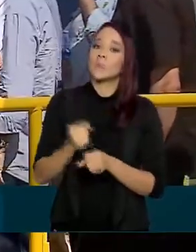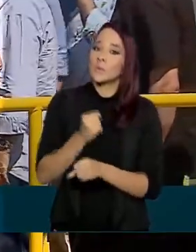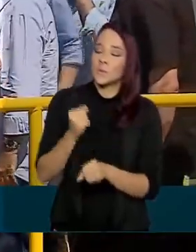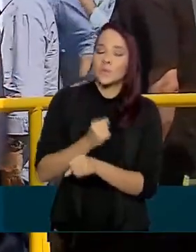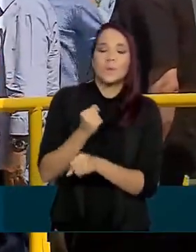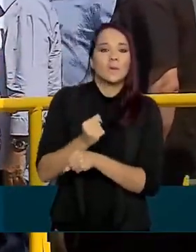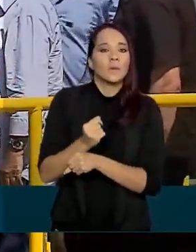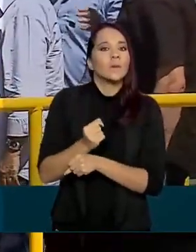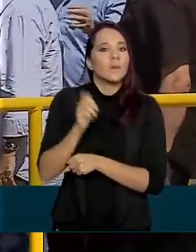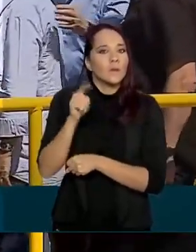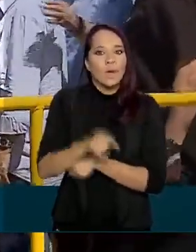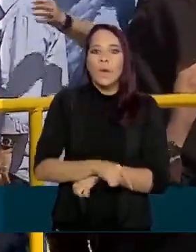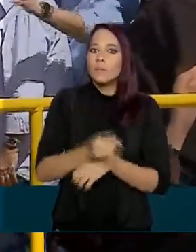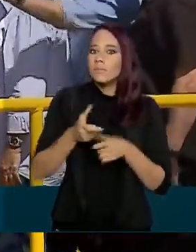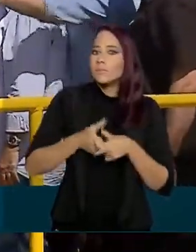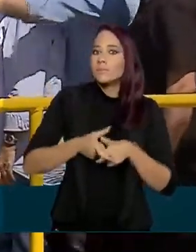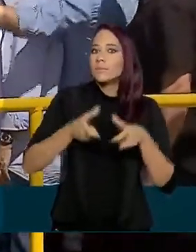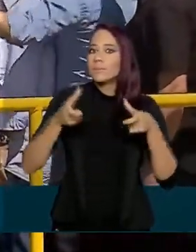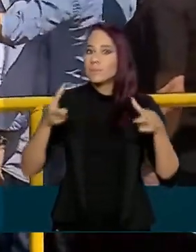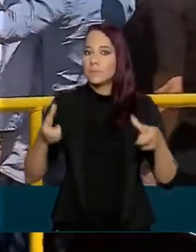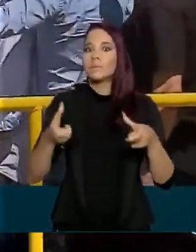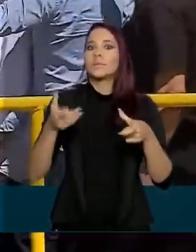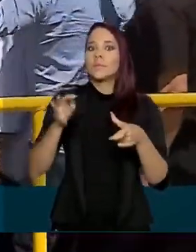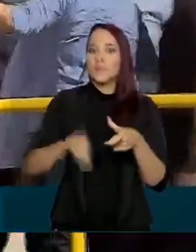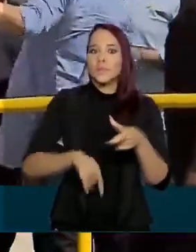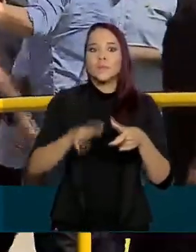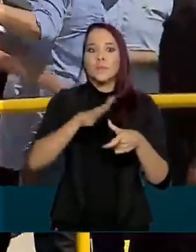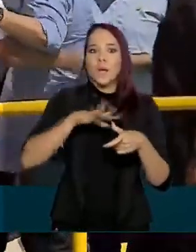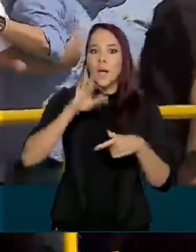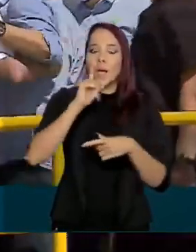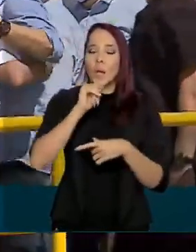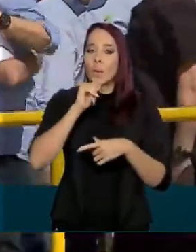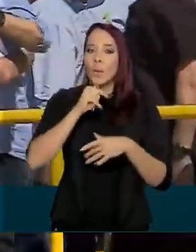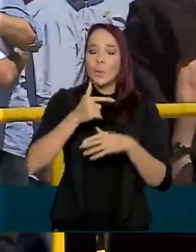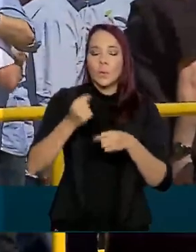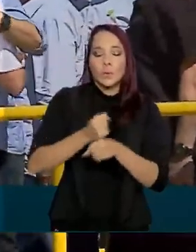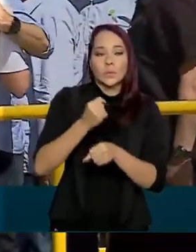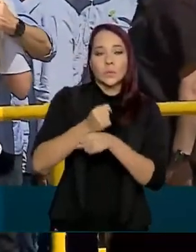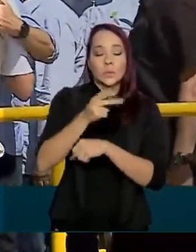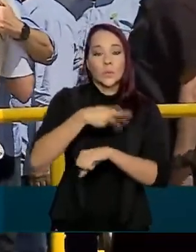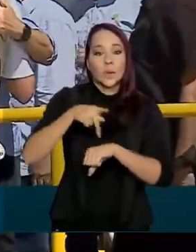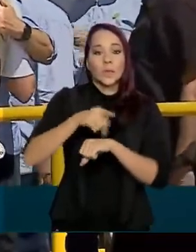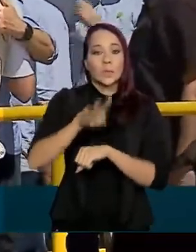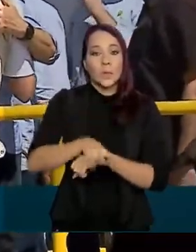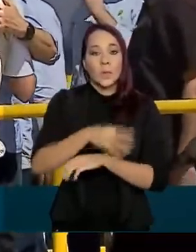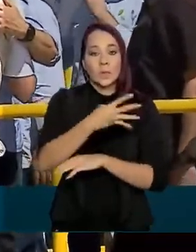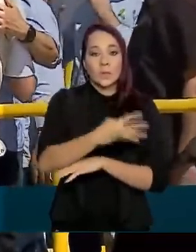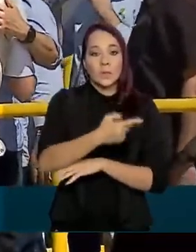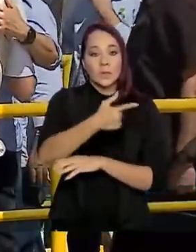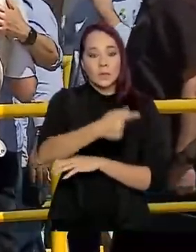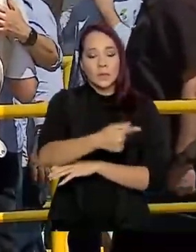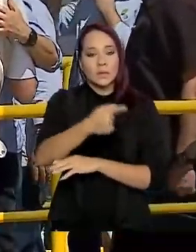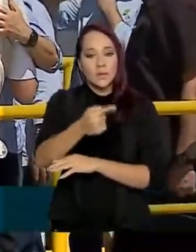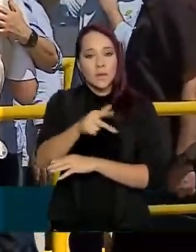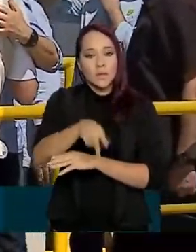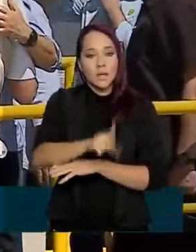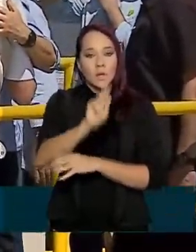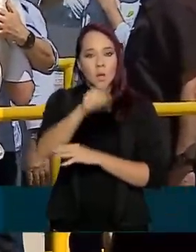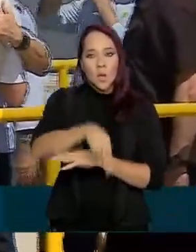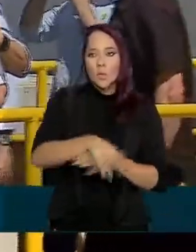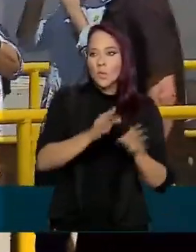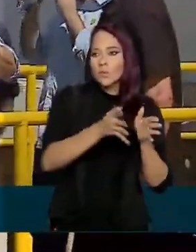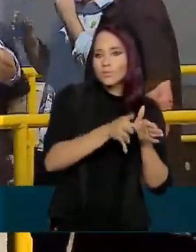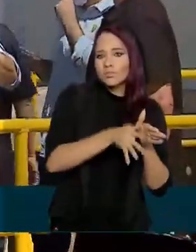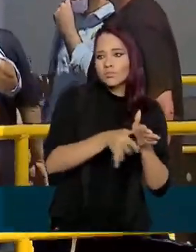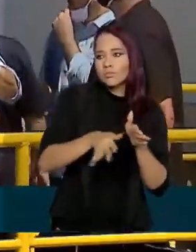obra que é considerado o maior empreendimento hídrico do país são 477 km de